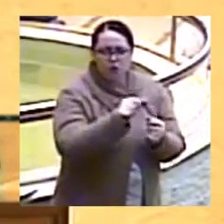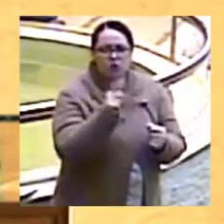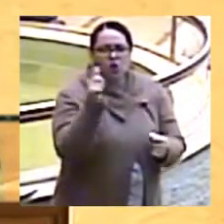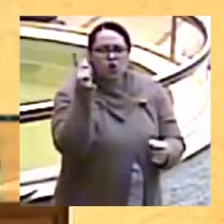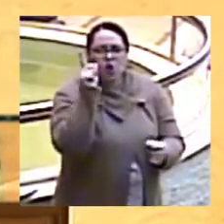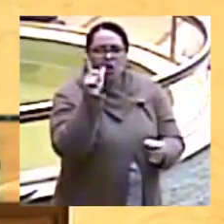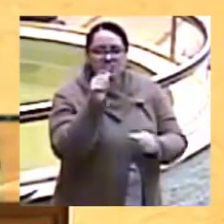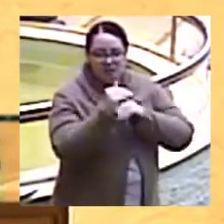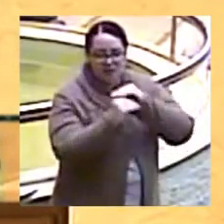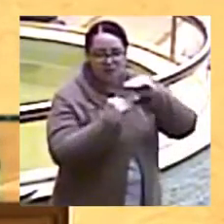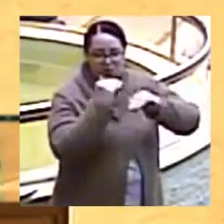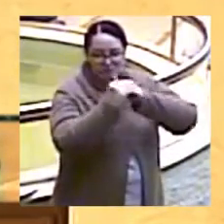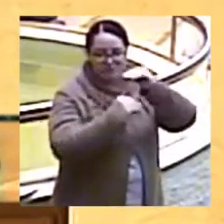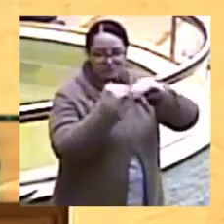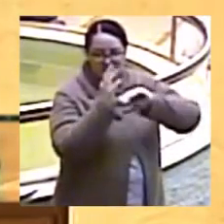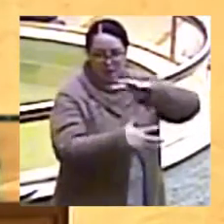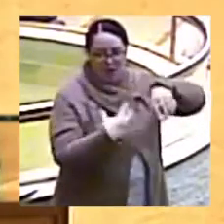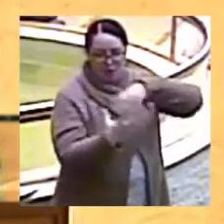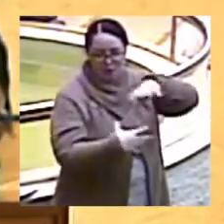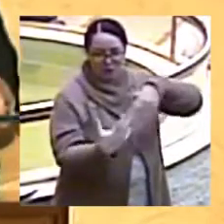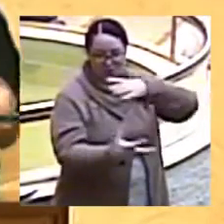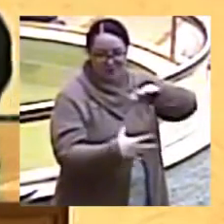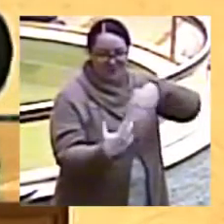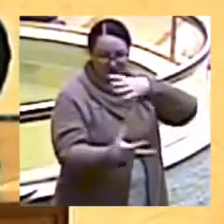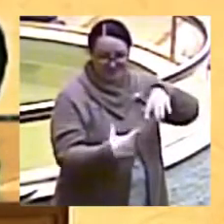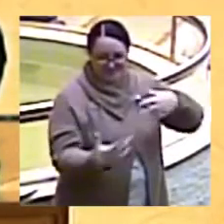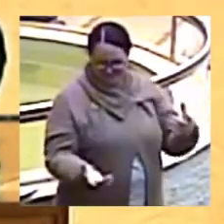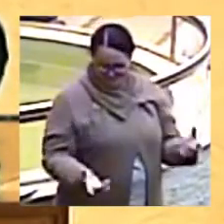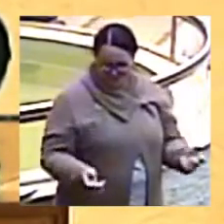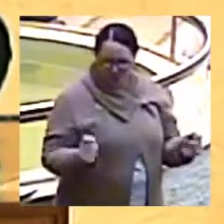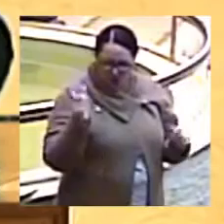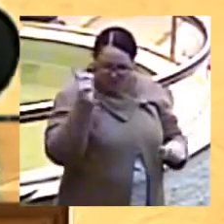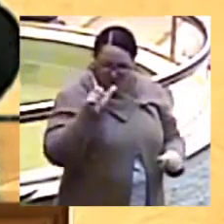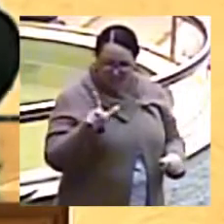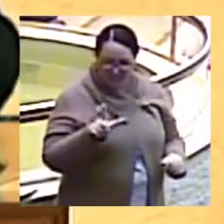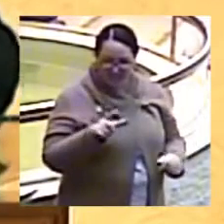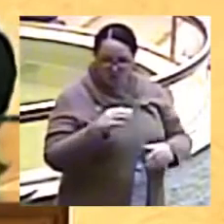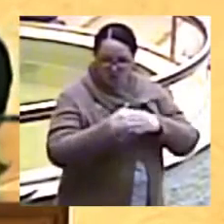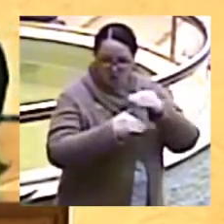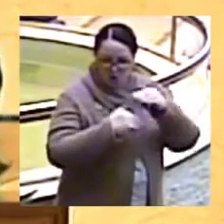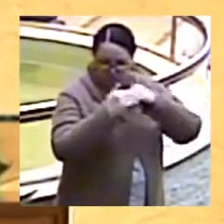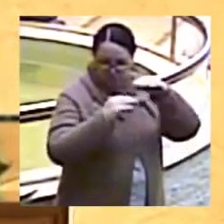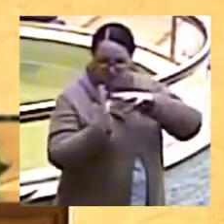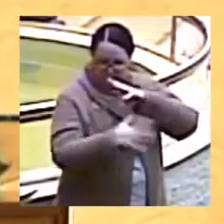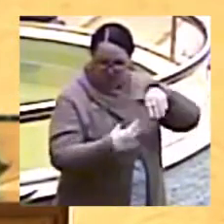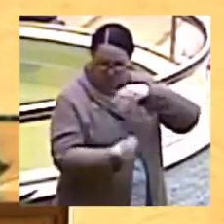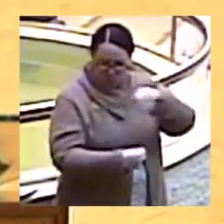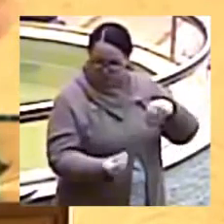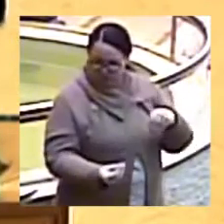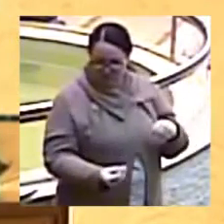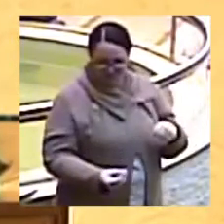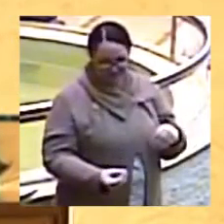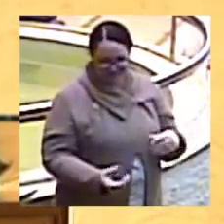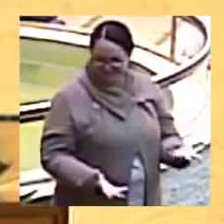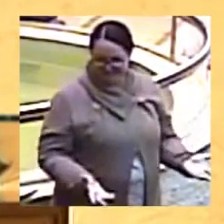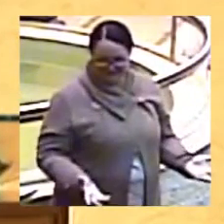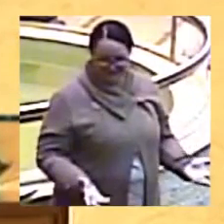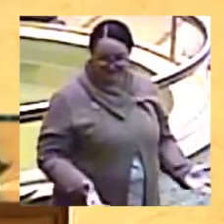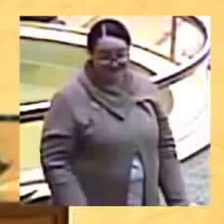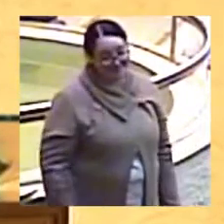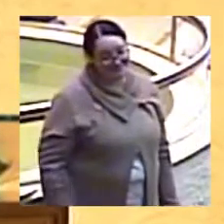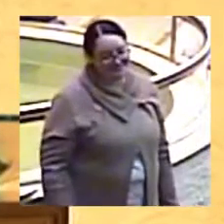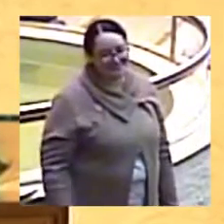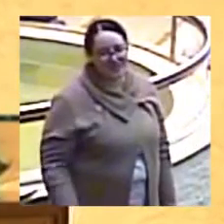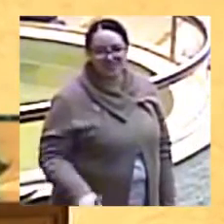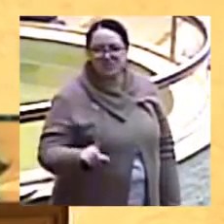Mas isso não foi diferente em nenhum momento da história humana nesta terra. Por exemplo, na